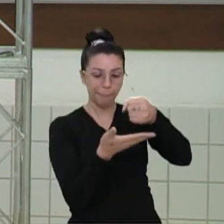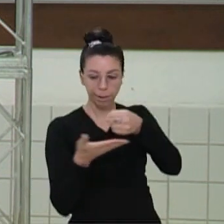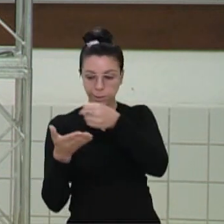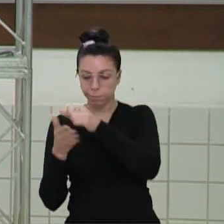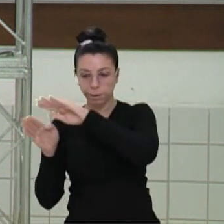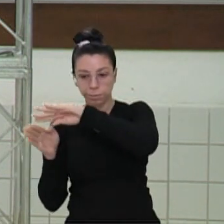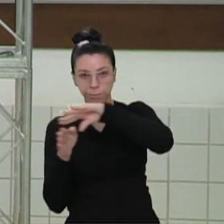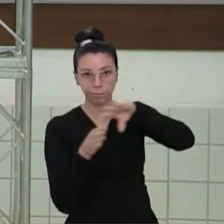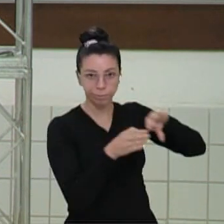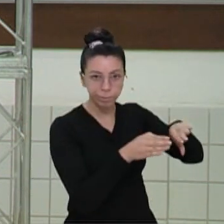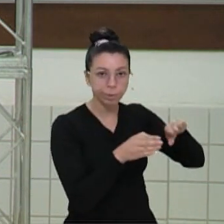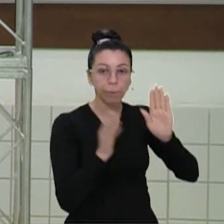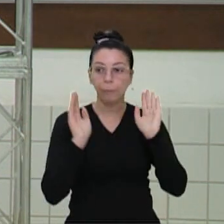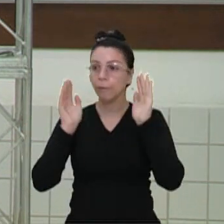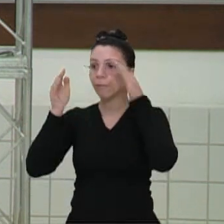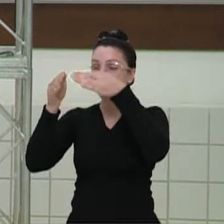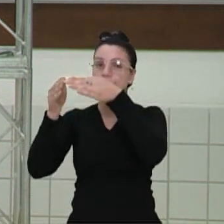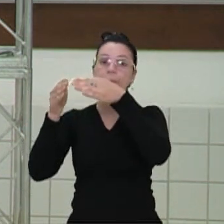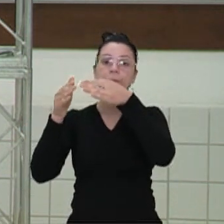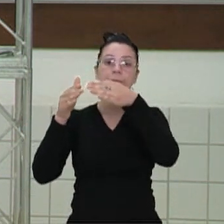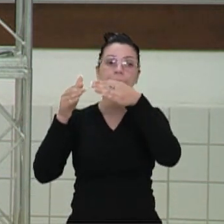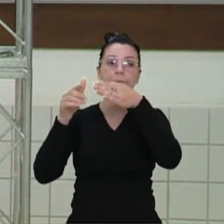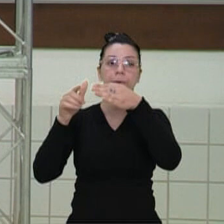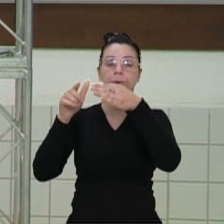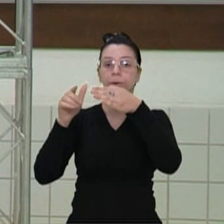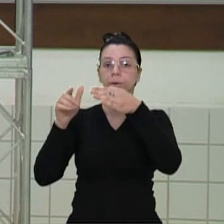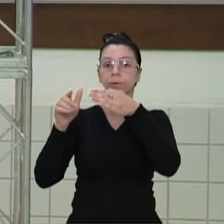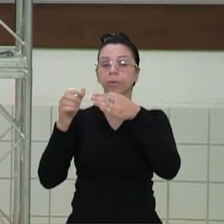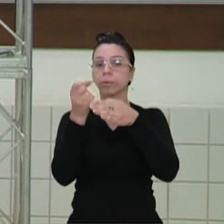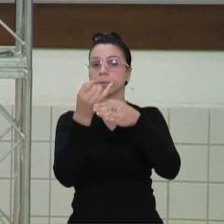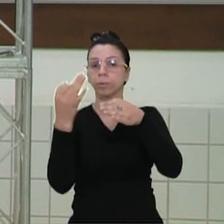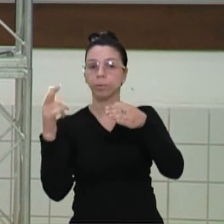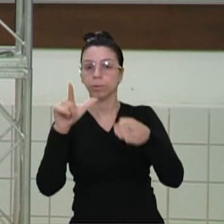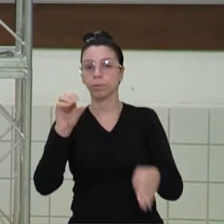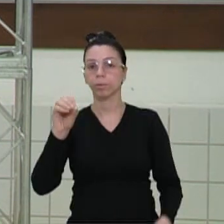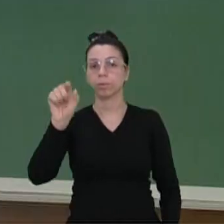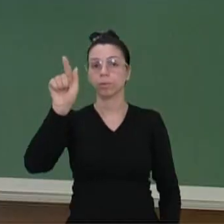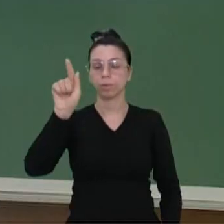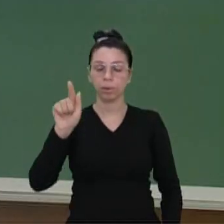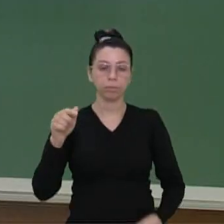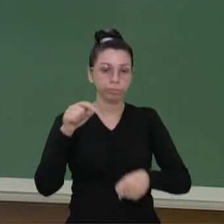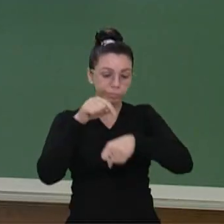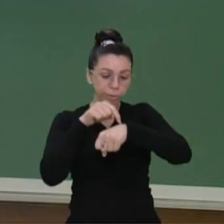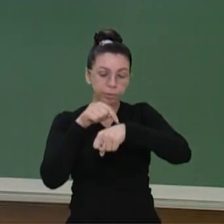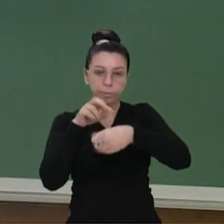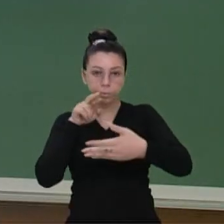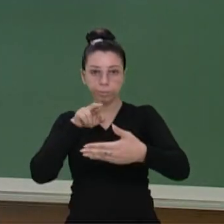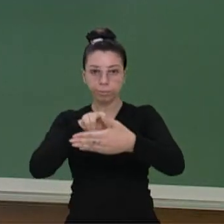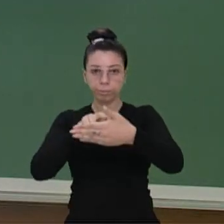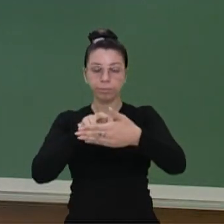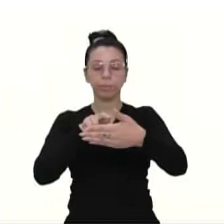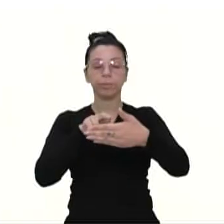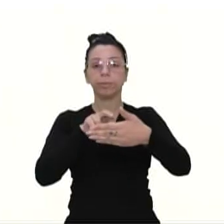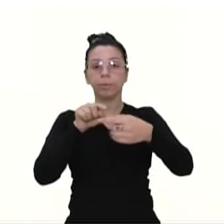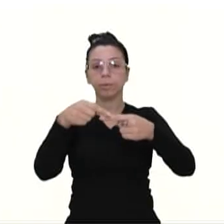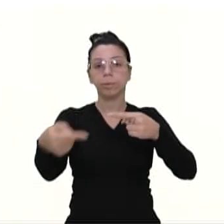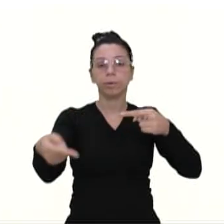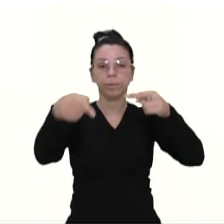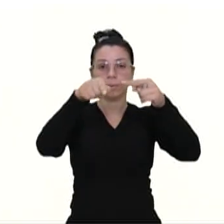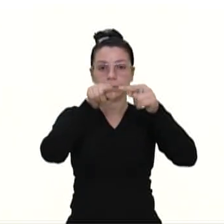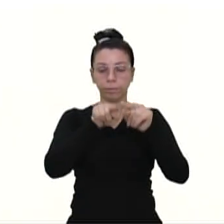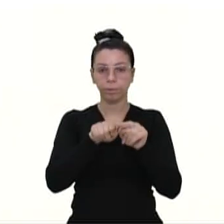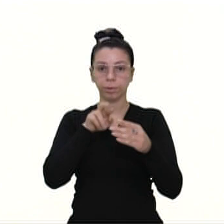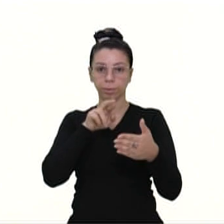que você pode trabalhar direto com os logaritmandos e buscar o valor de x nesse caso. Uns minutinhos para você resolver, a gente já volta com